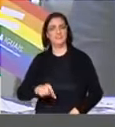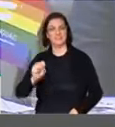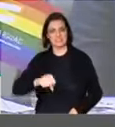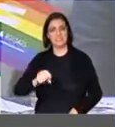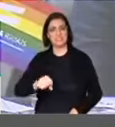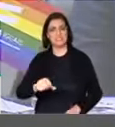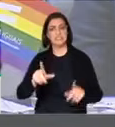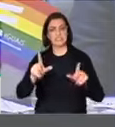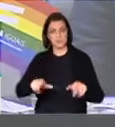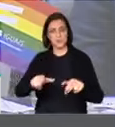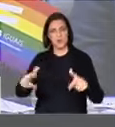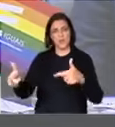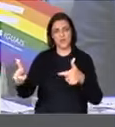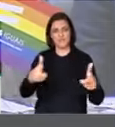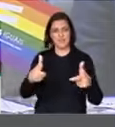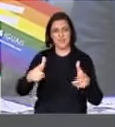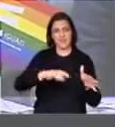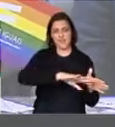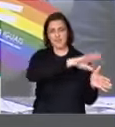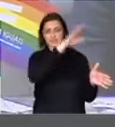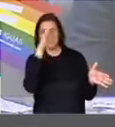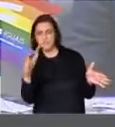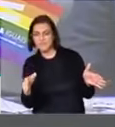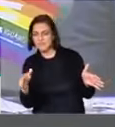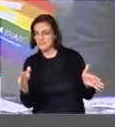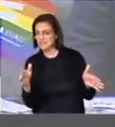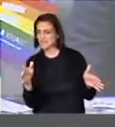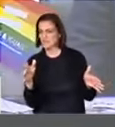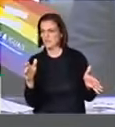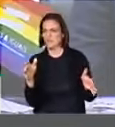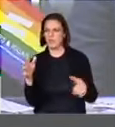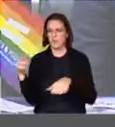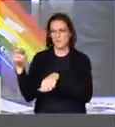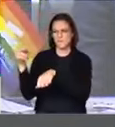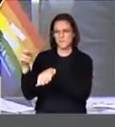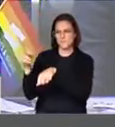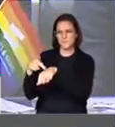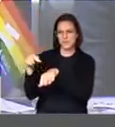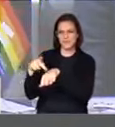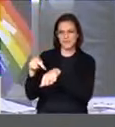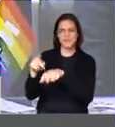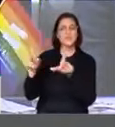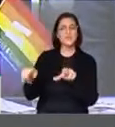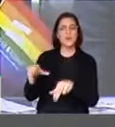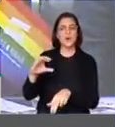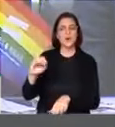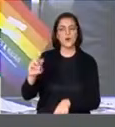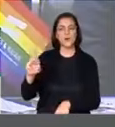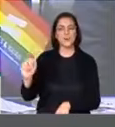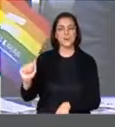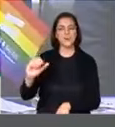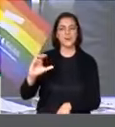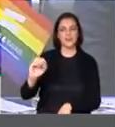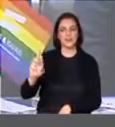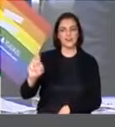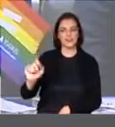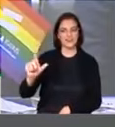Trincheira construída com retirar pedras, como diz Cora Coralina, e o